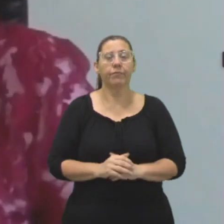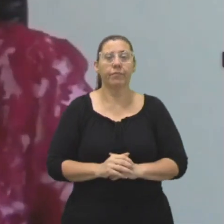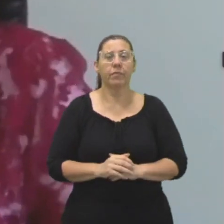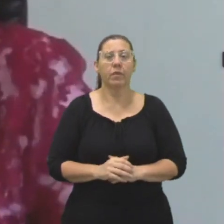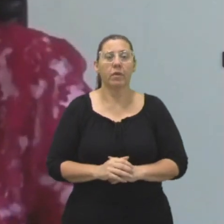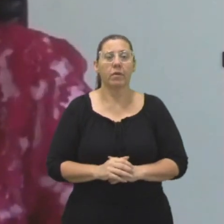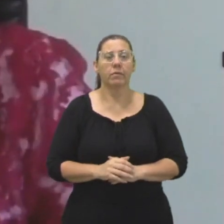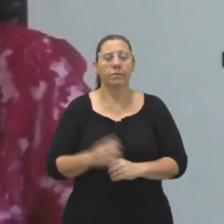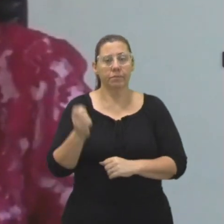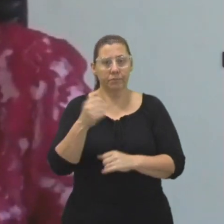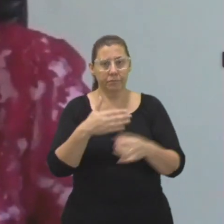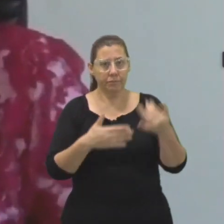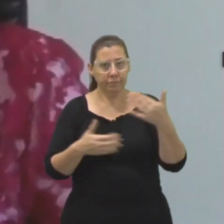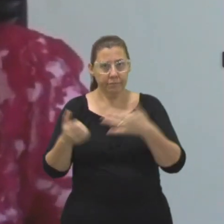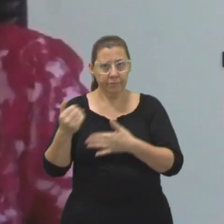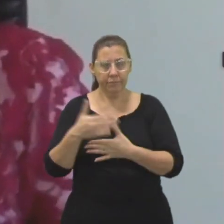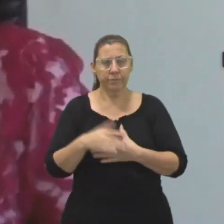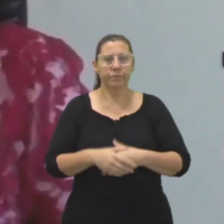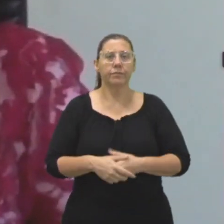slide.